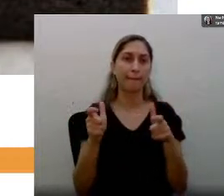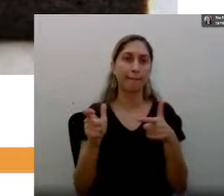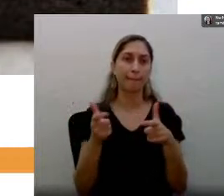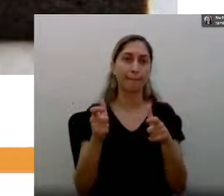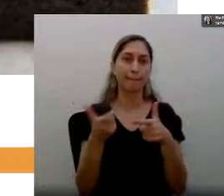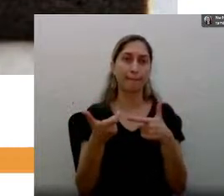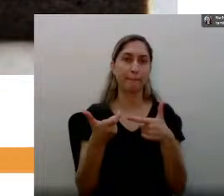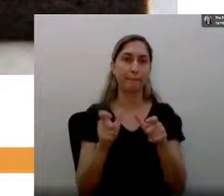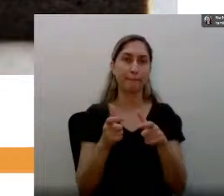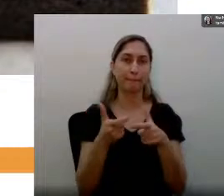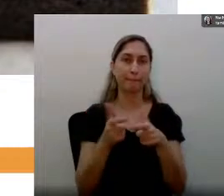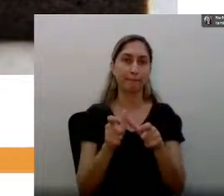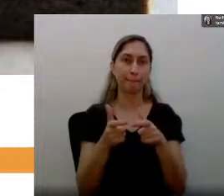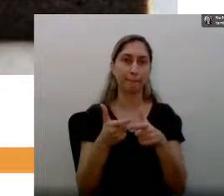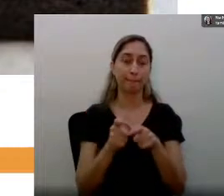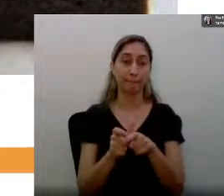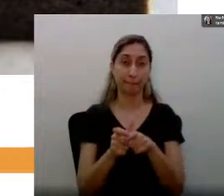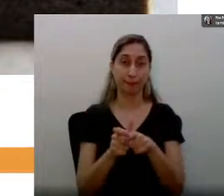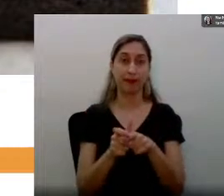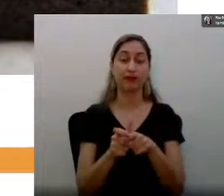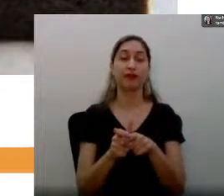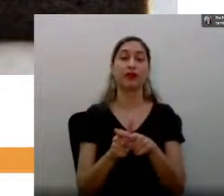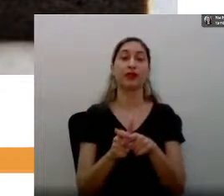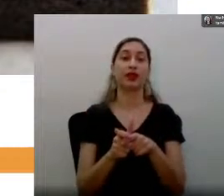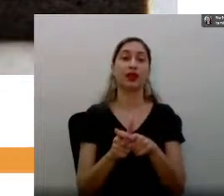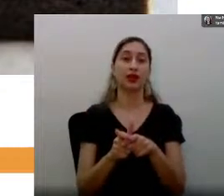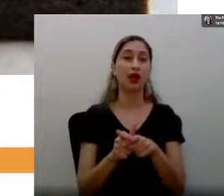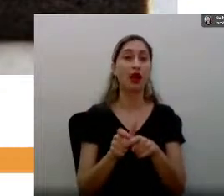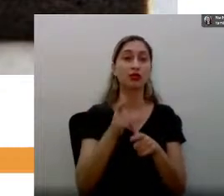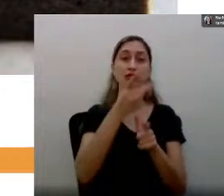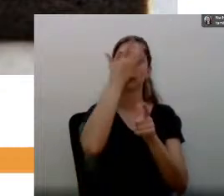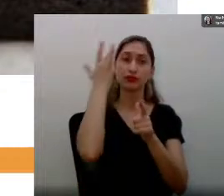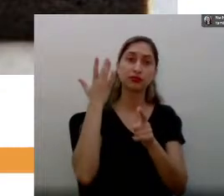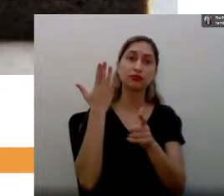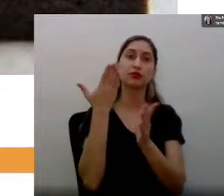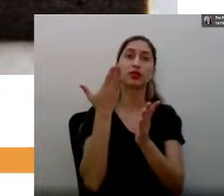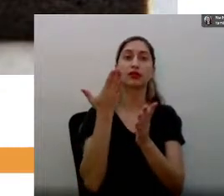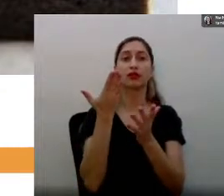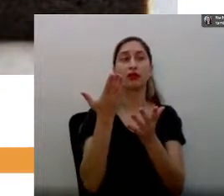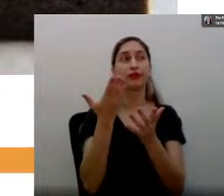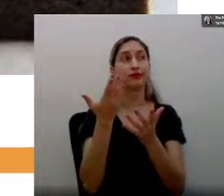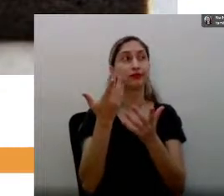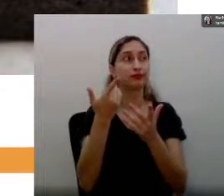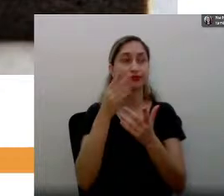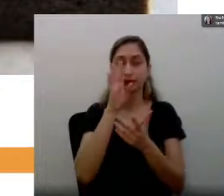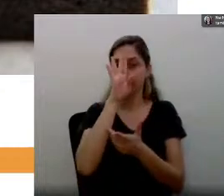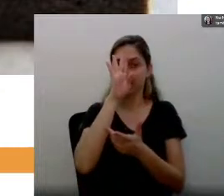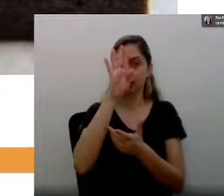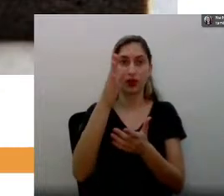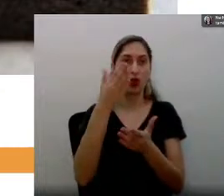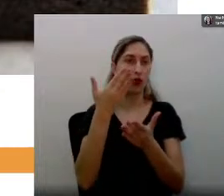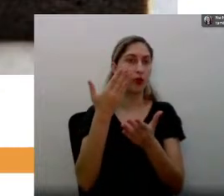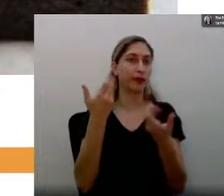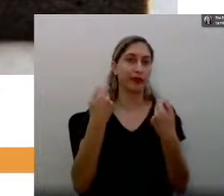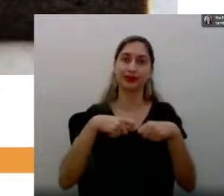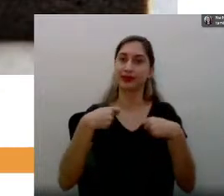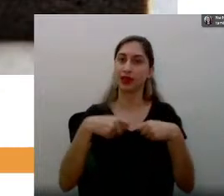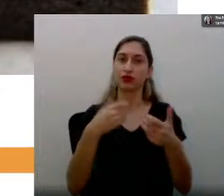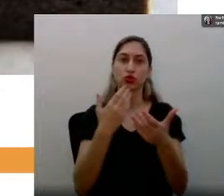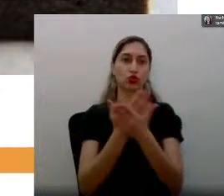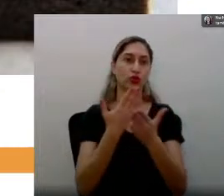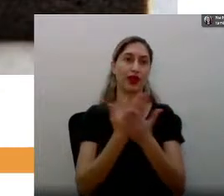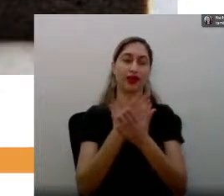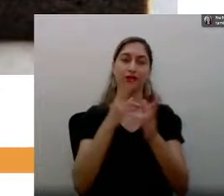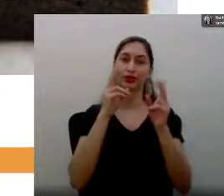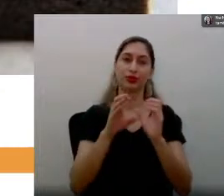ficando somente pessoas que sempre estavam lá e sempre se davam muito sobre astronomia então Eles resolveram né criar